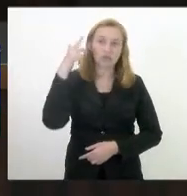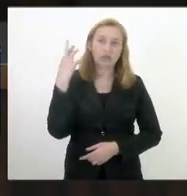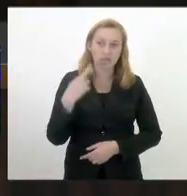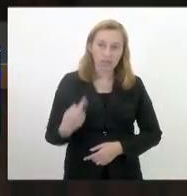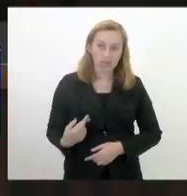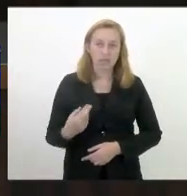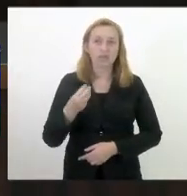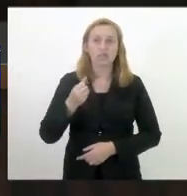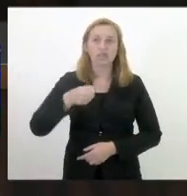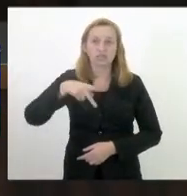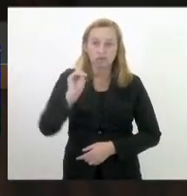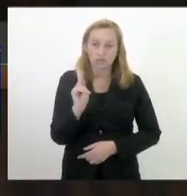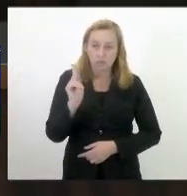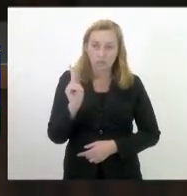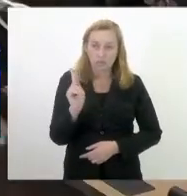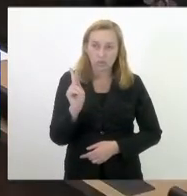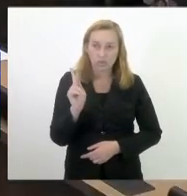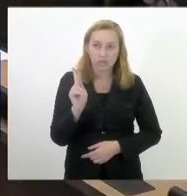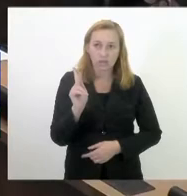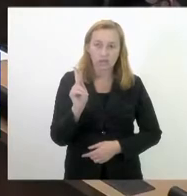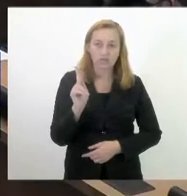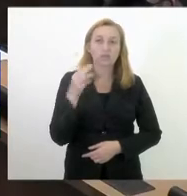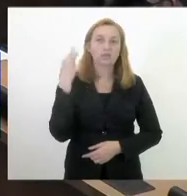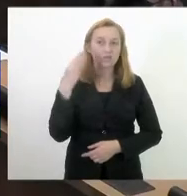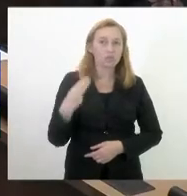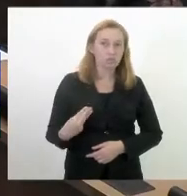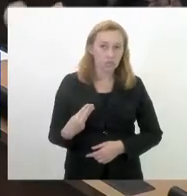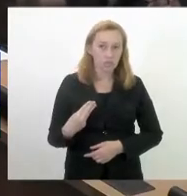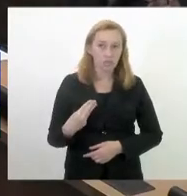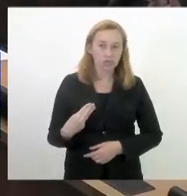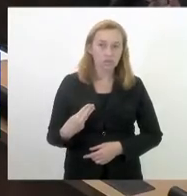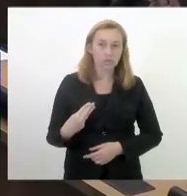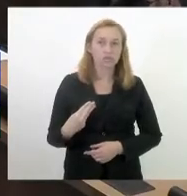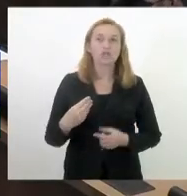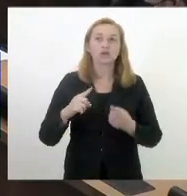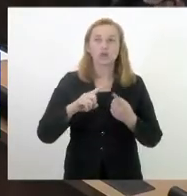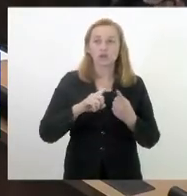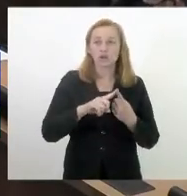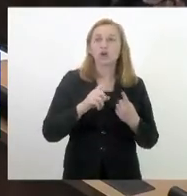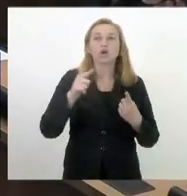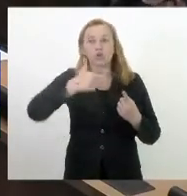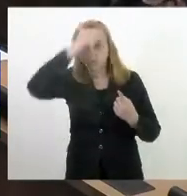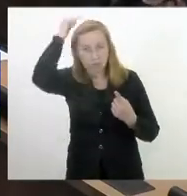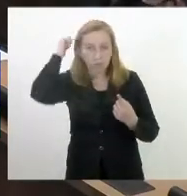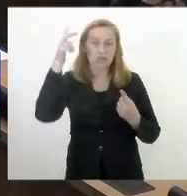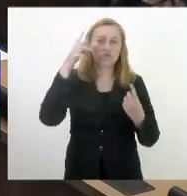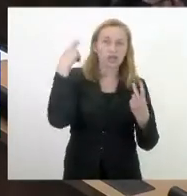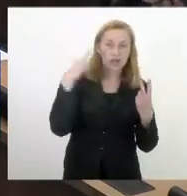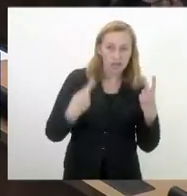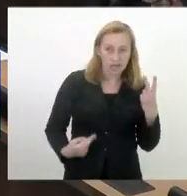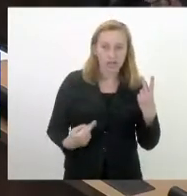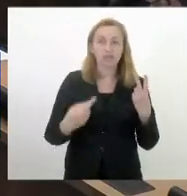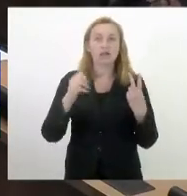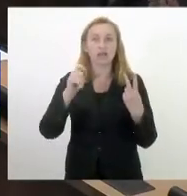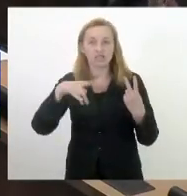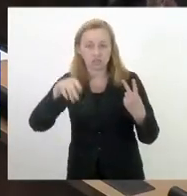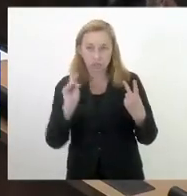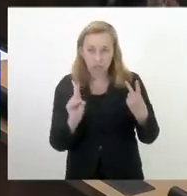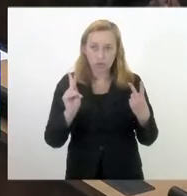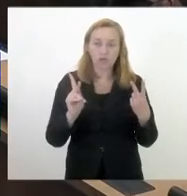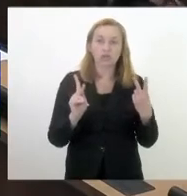Alexandre Knoploch. Mônica Francisco, presidente. Vamos de novo. Luiz, favor. Renata, Alexandre Knoploch.